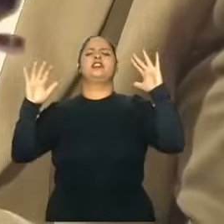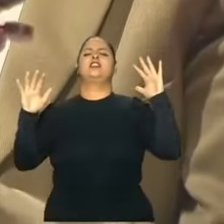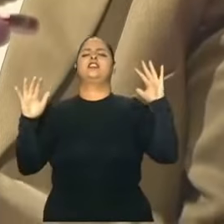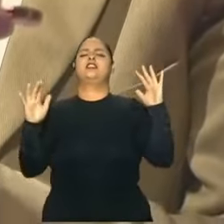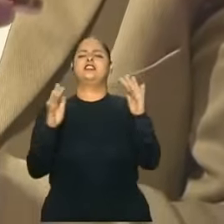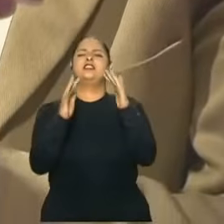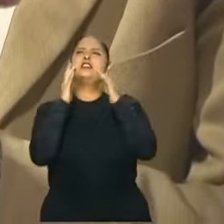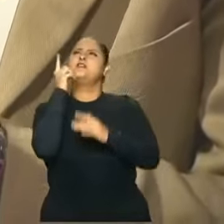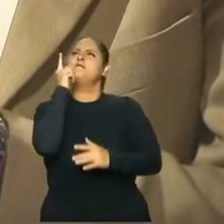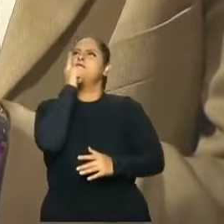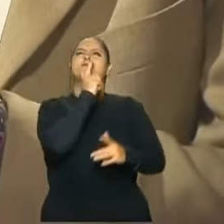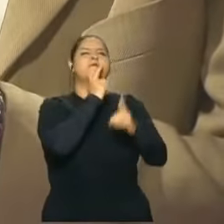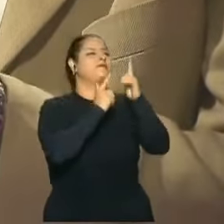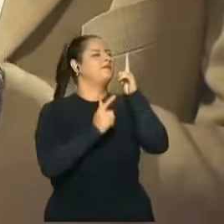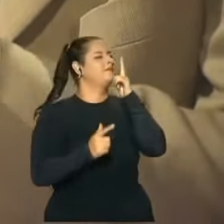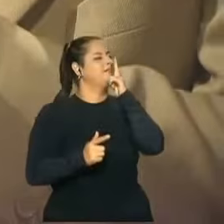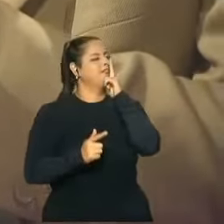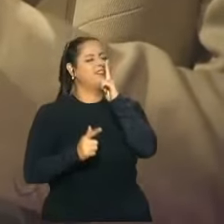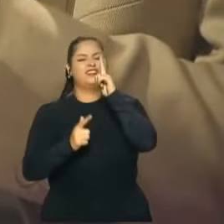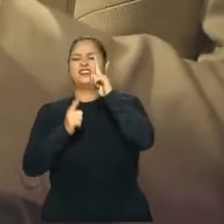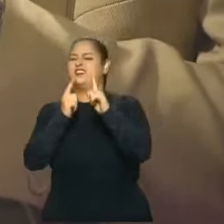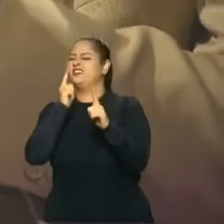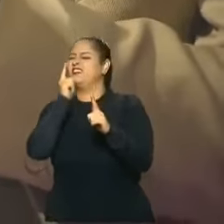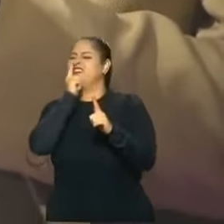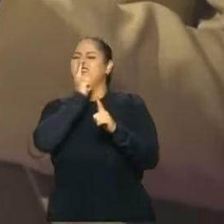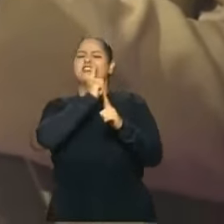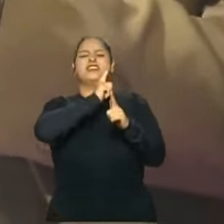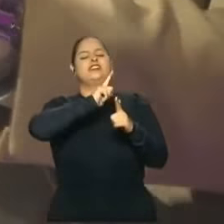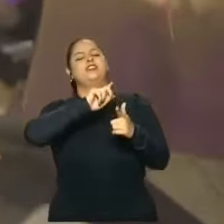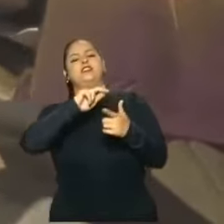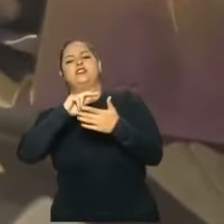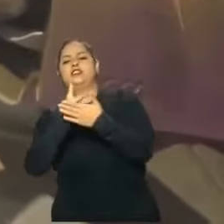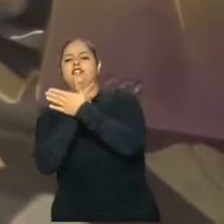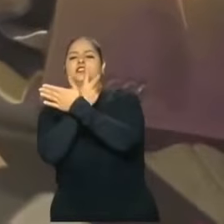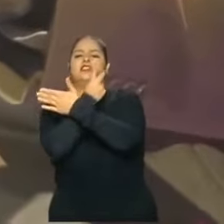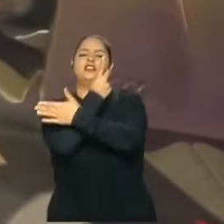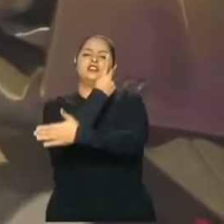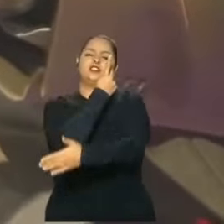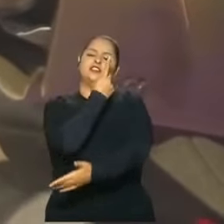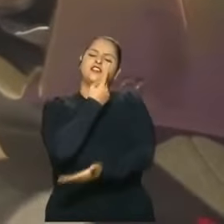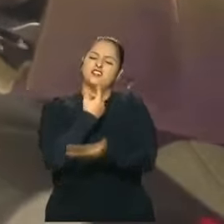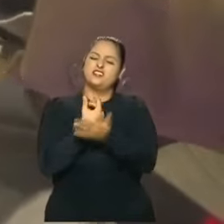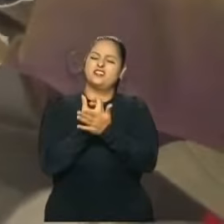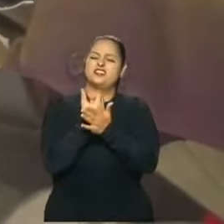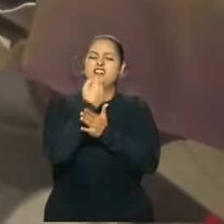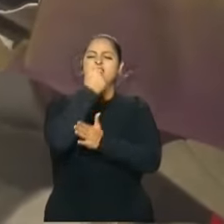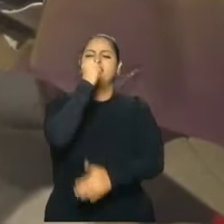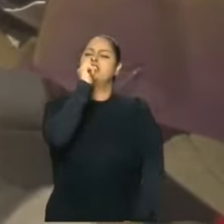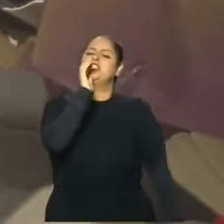sonhei conquistar e que um dia final conquistei, enfim.